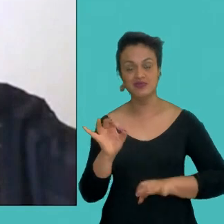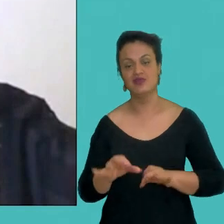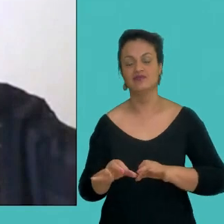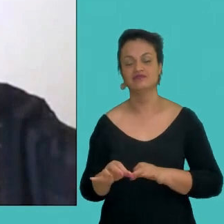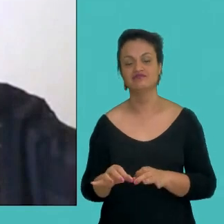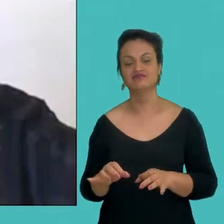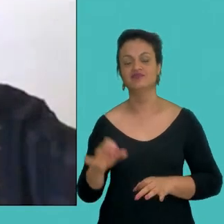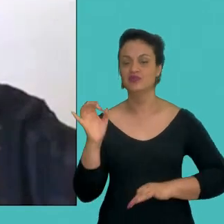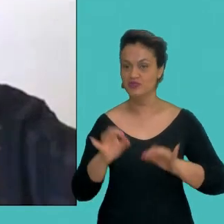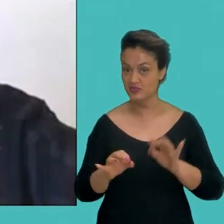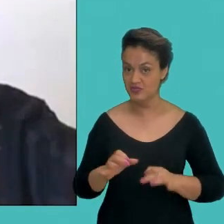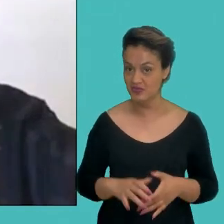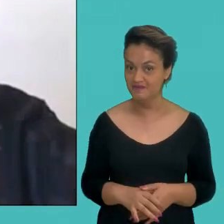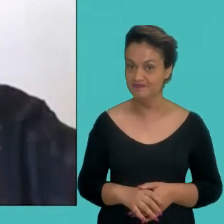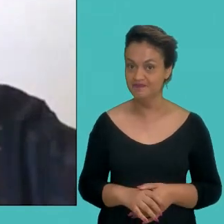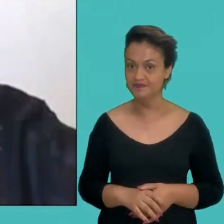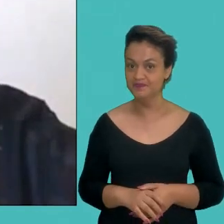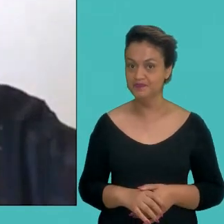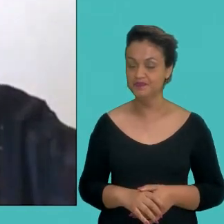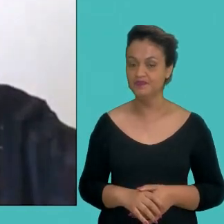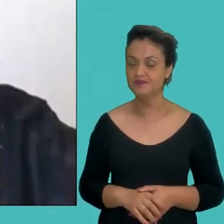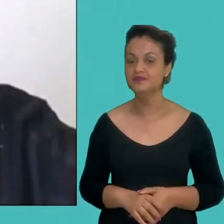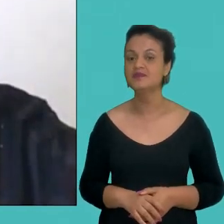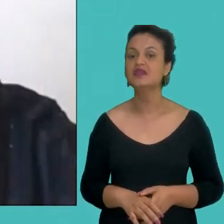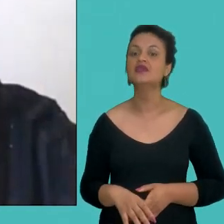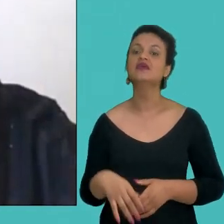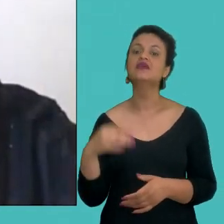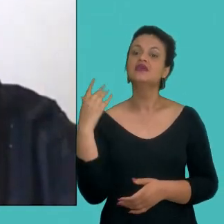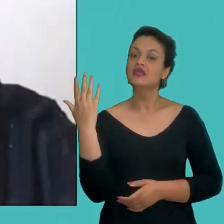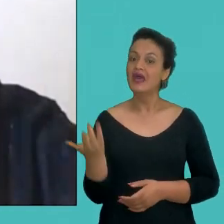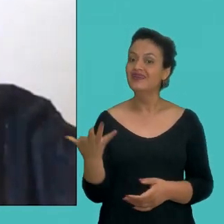o judiciário inclusive, pessoal.